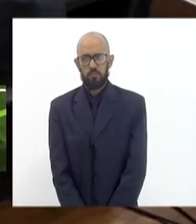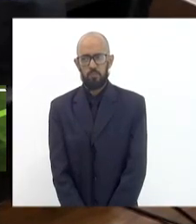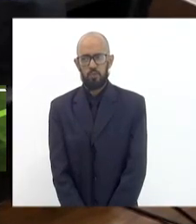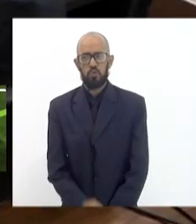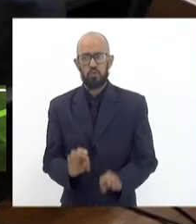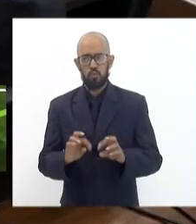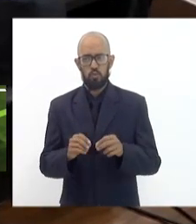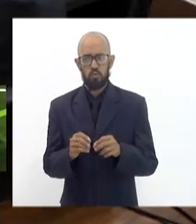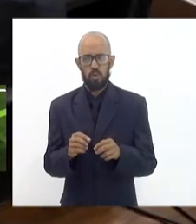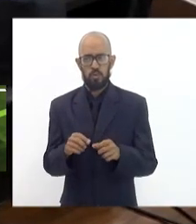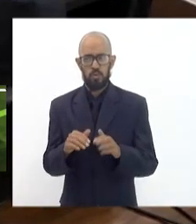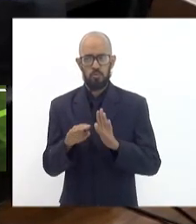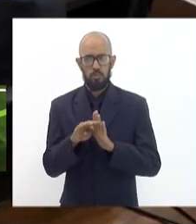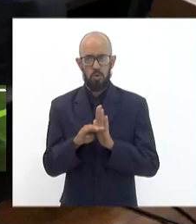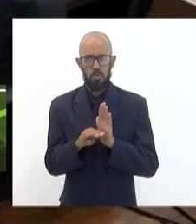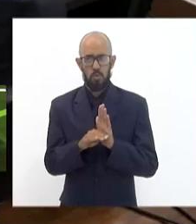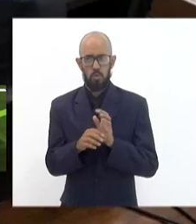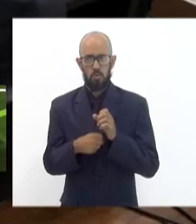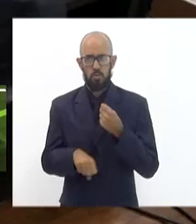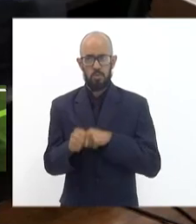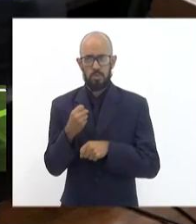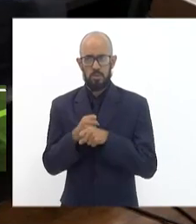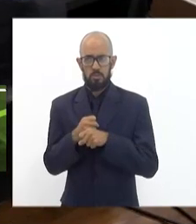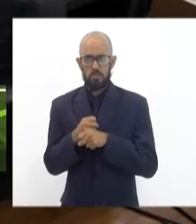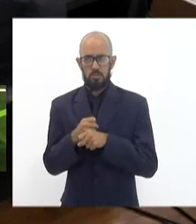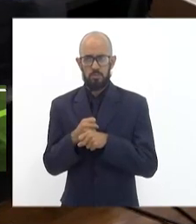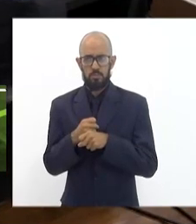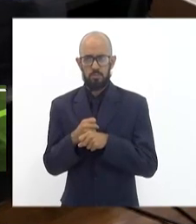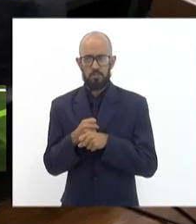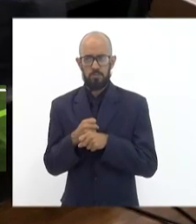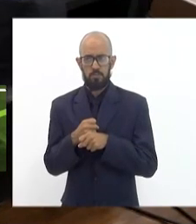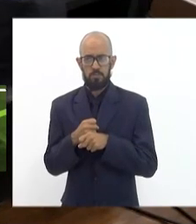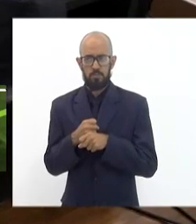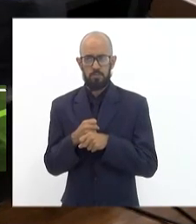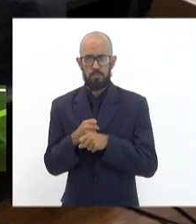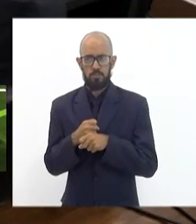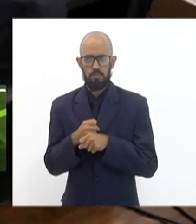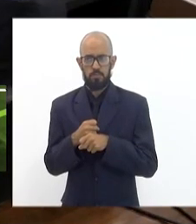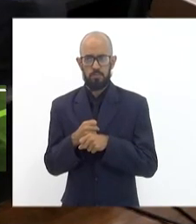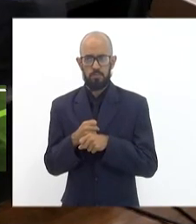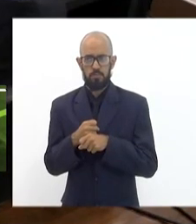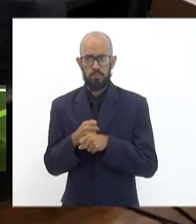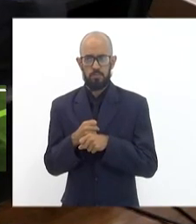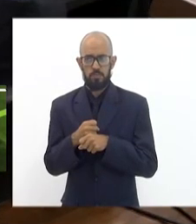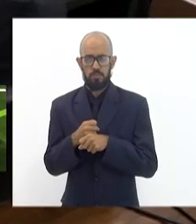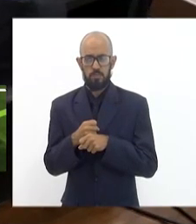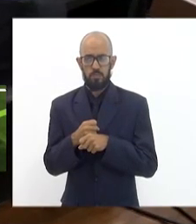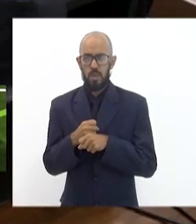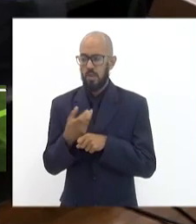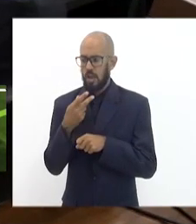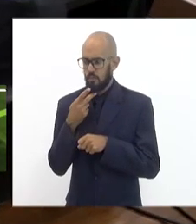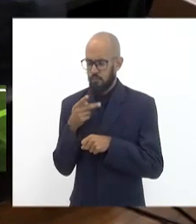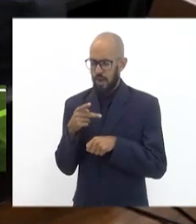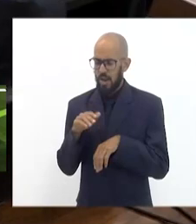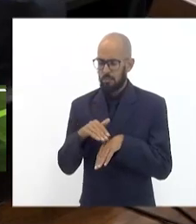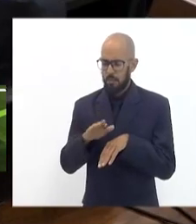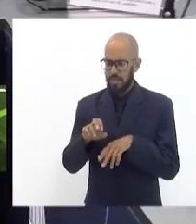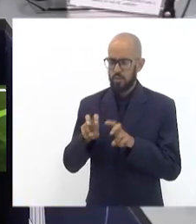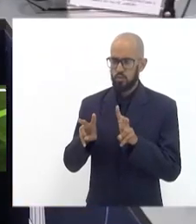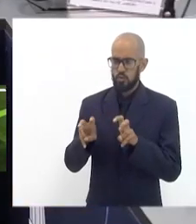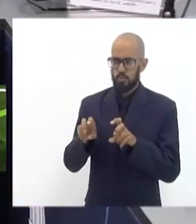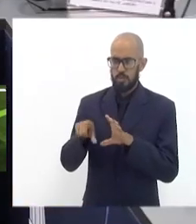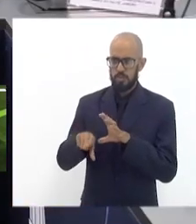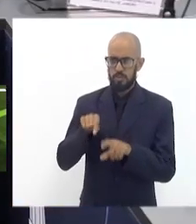ano passado então não dá para executar então assim é Tá mas fala um pouquinho sobre a questão da